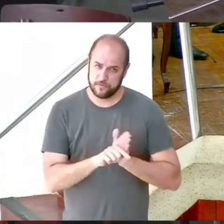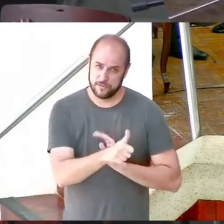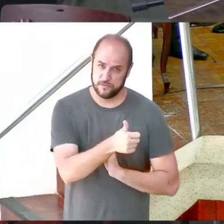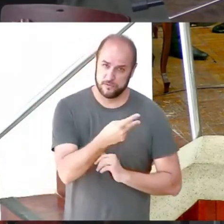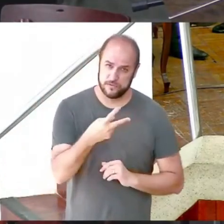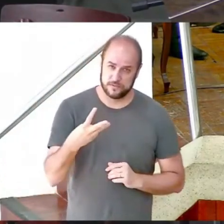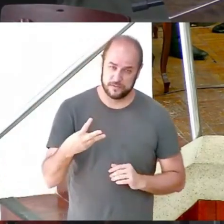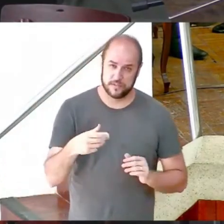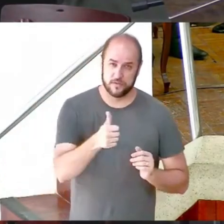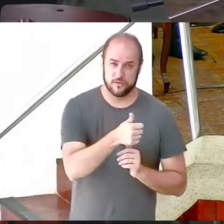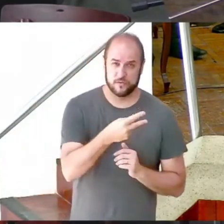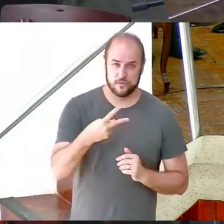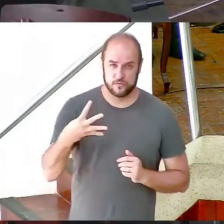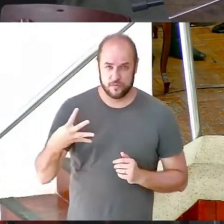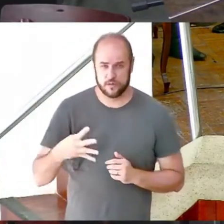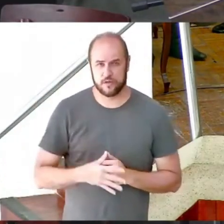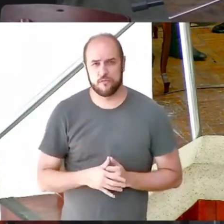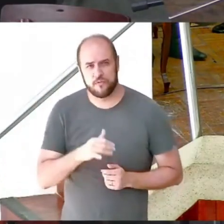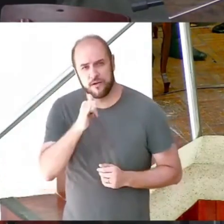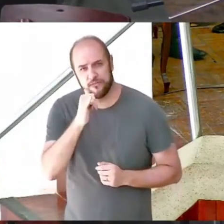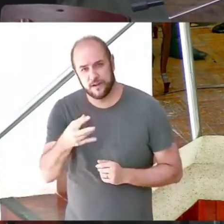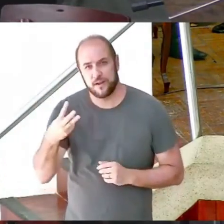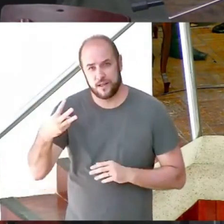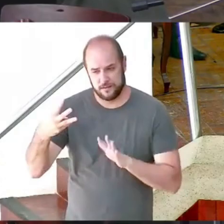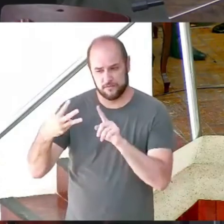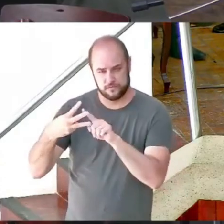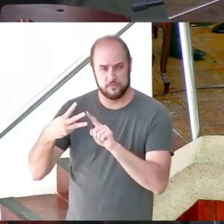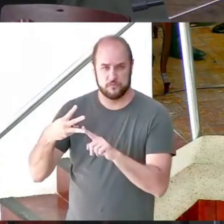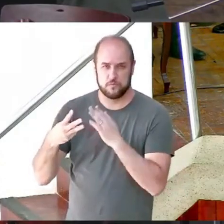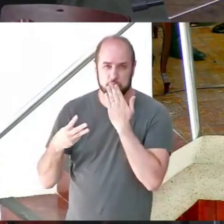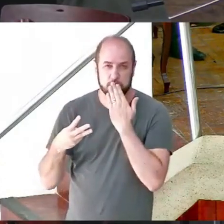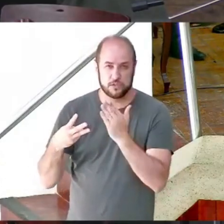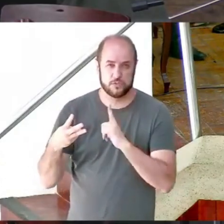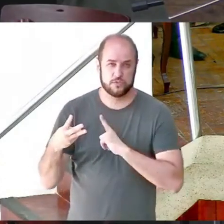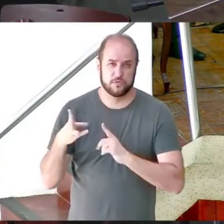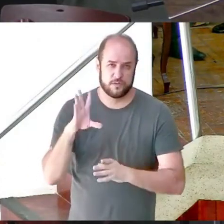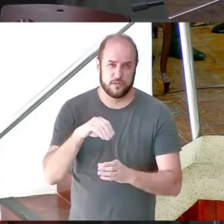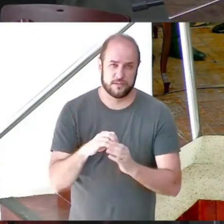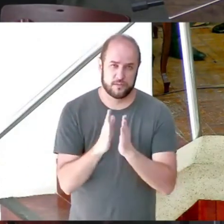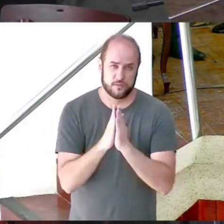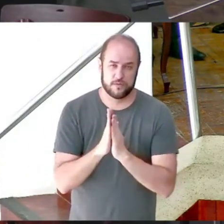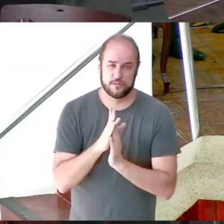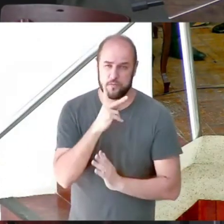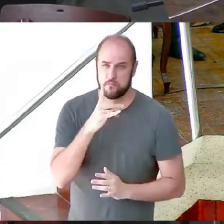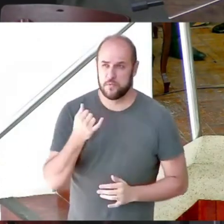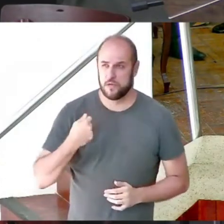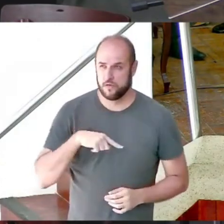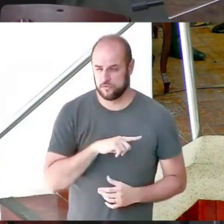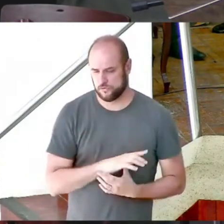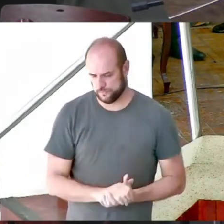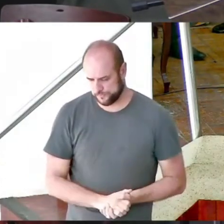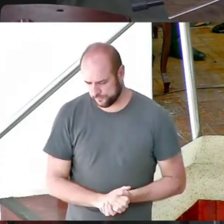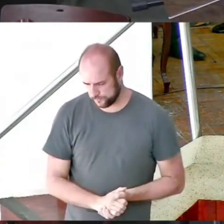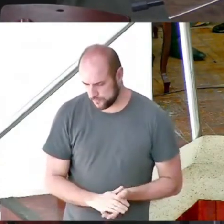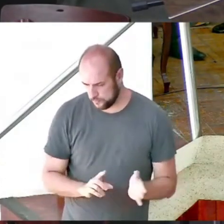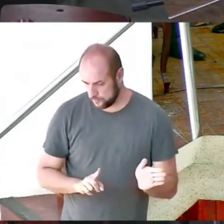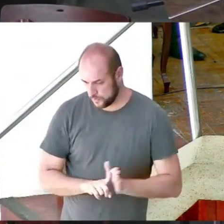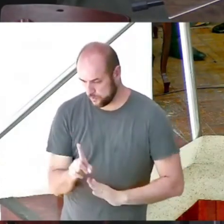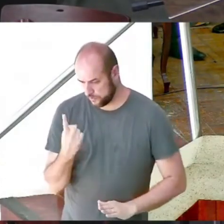falam a respeito da segunda e terceira petições da oração do Pai Nosso. Primeira